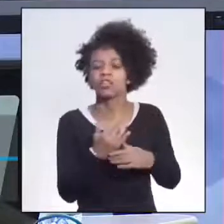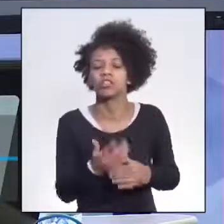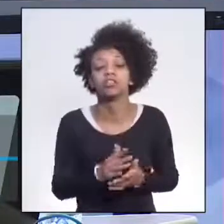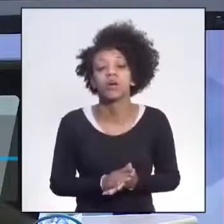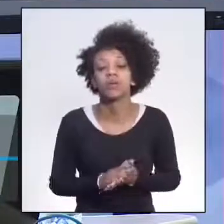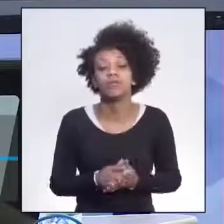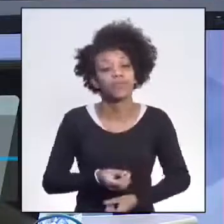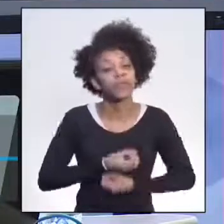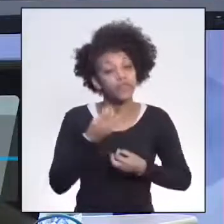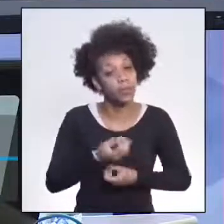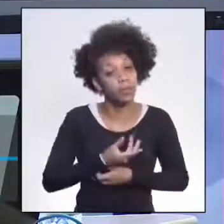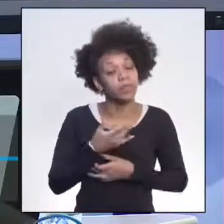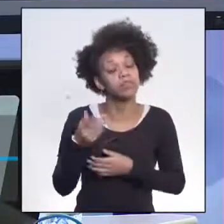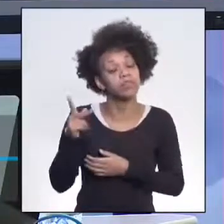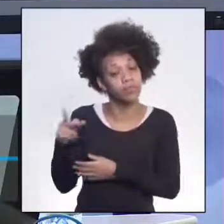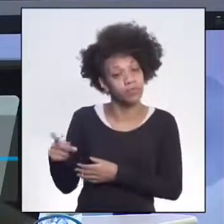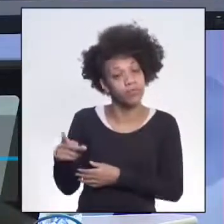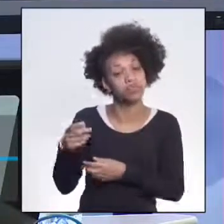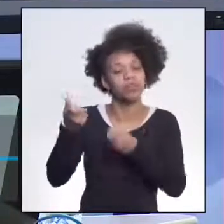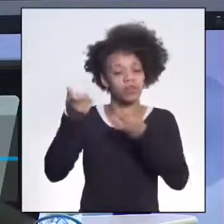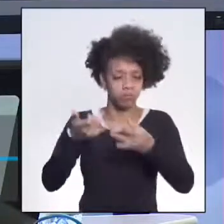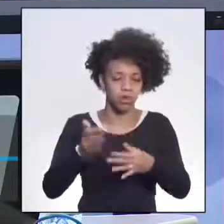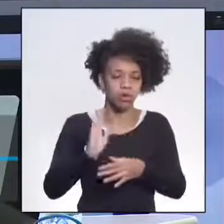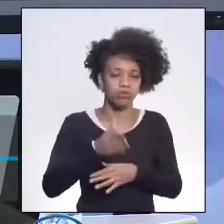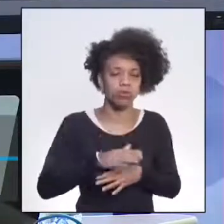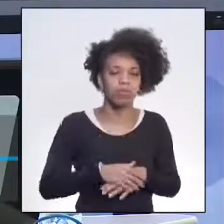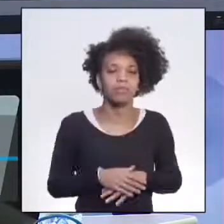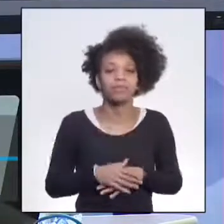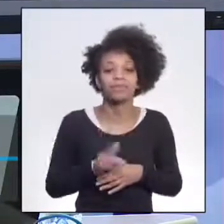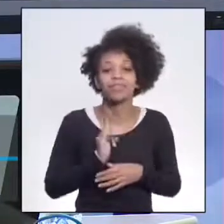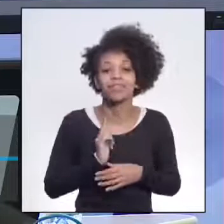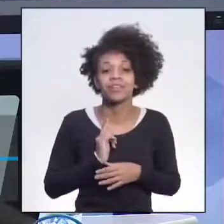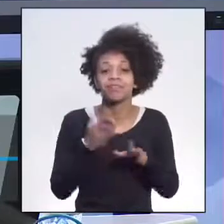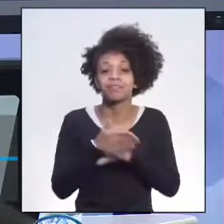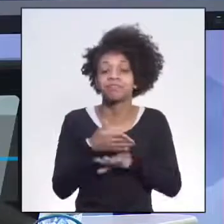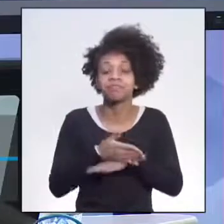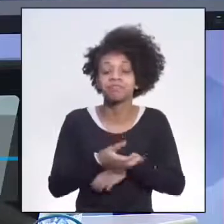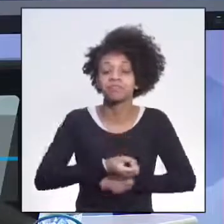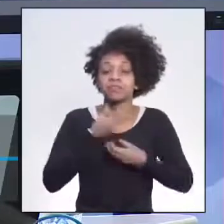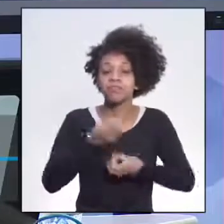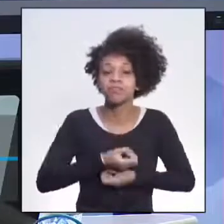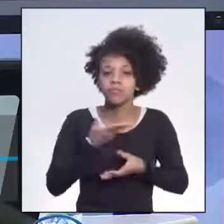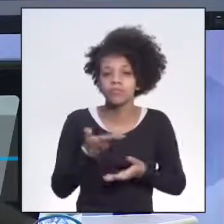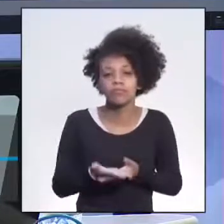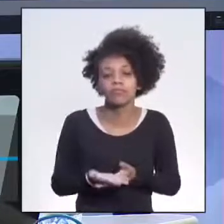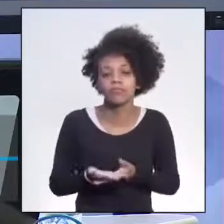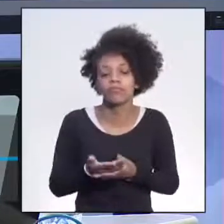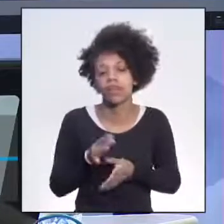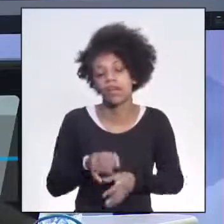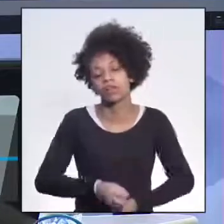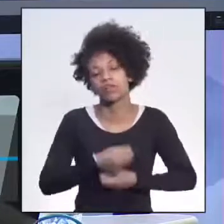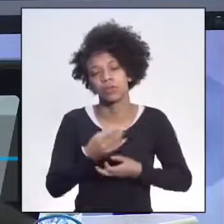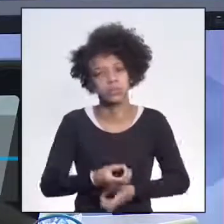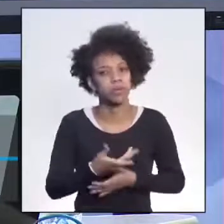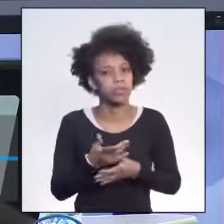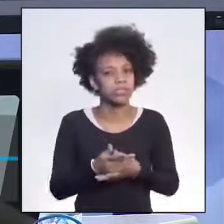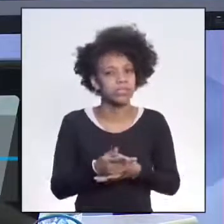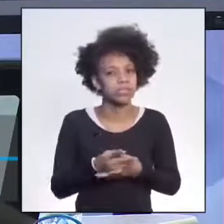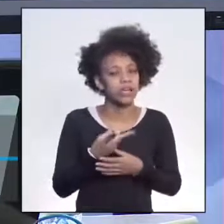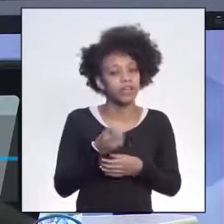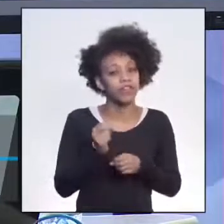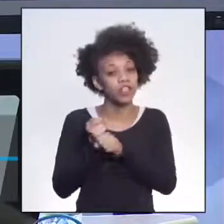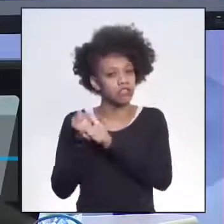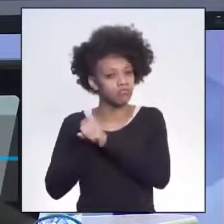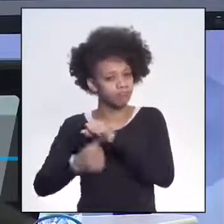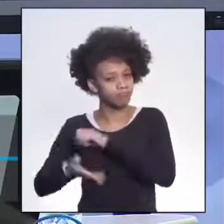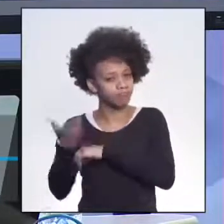da informação que a professora Andréia já citou, né? Nós temos hoje acesso à informação, né? Um acesso à informação que há 20 anos